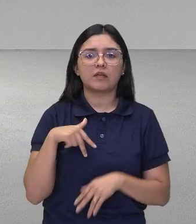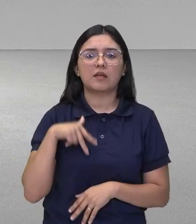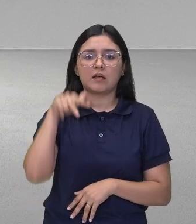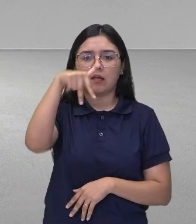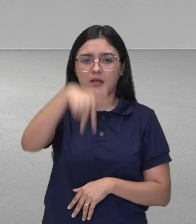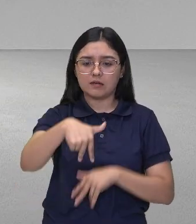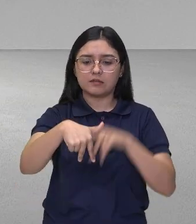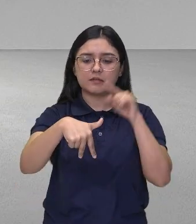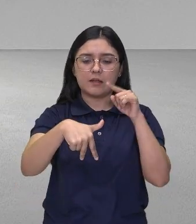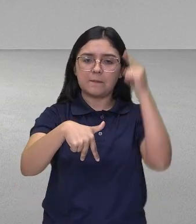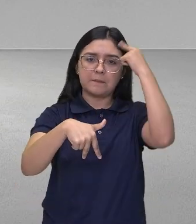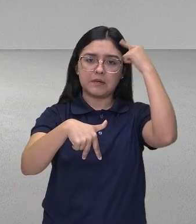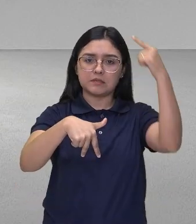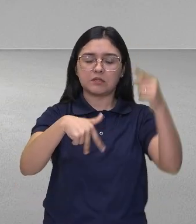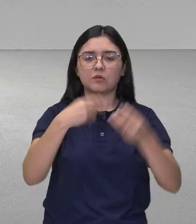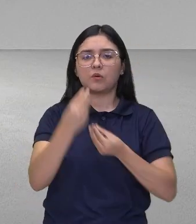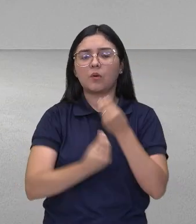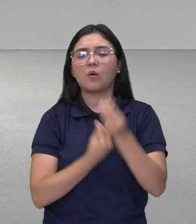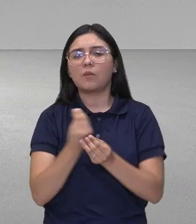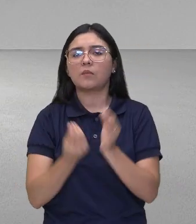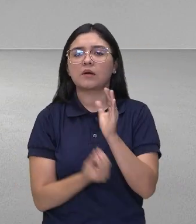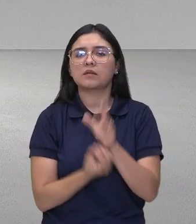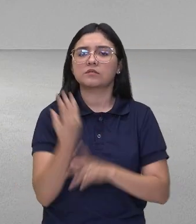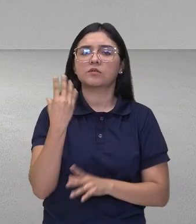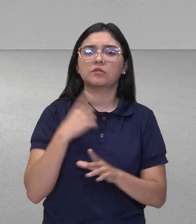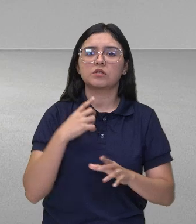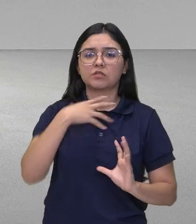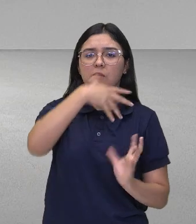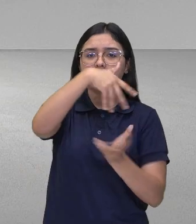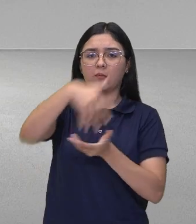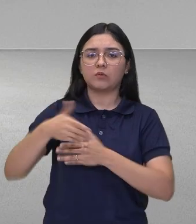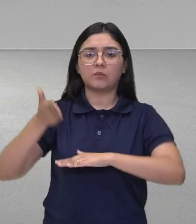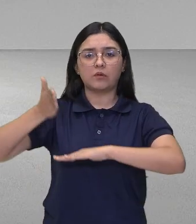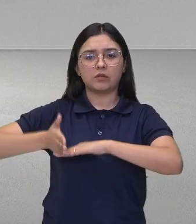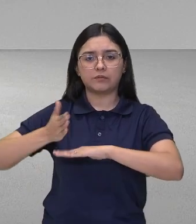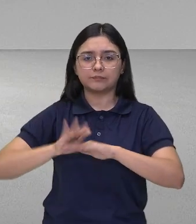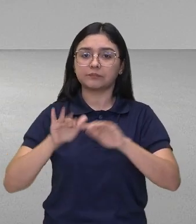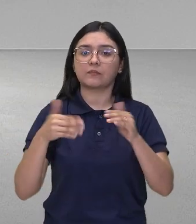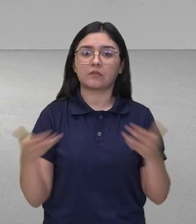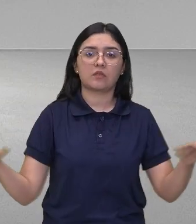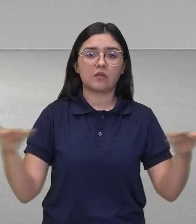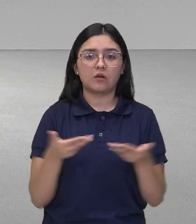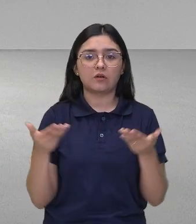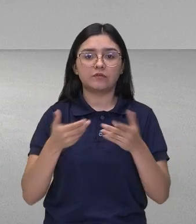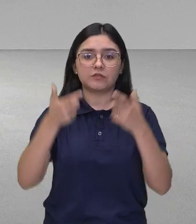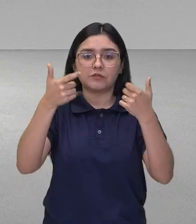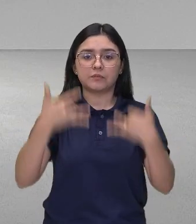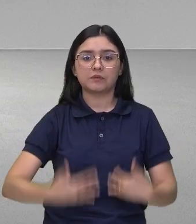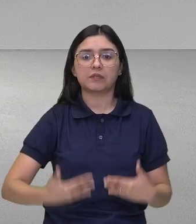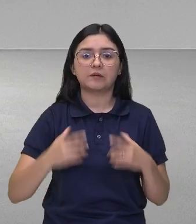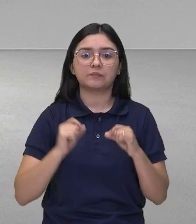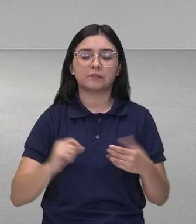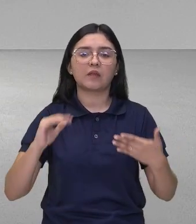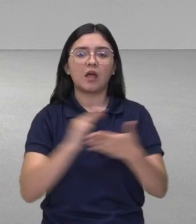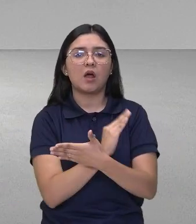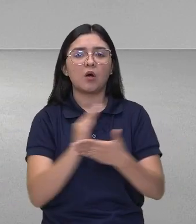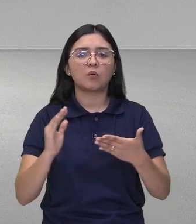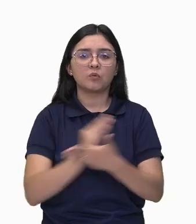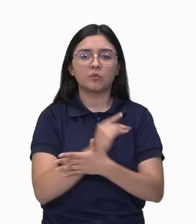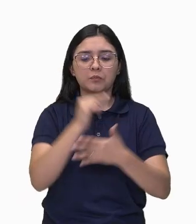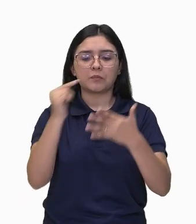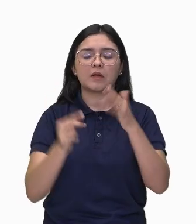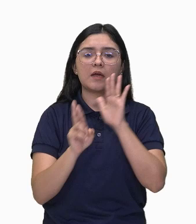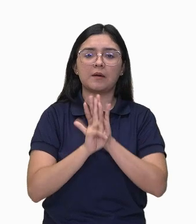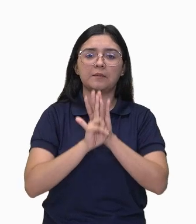Essa formação, então, aí desse mundo moderno, ok? Então, vamos falar agora sobre alguns representantes,